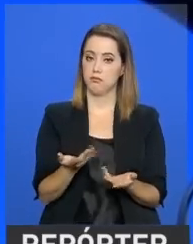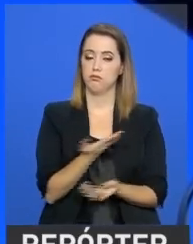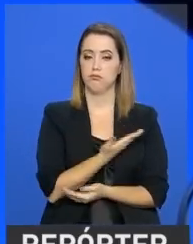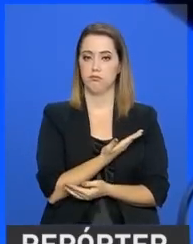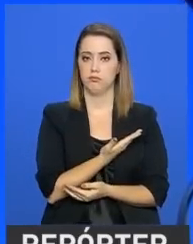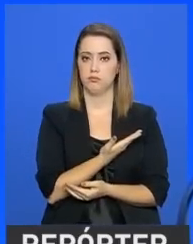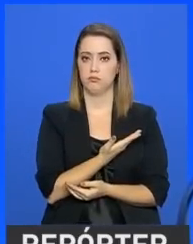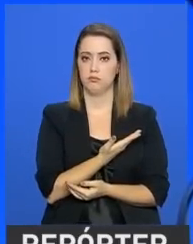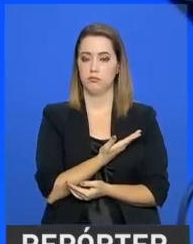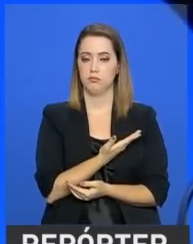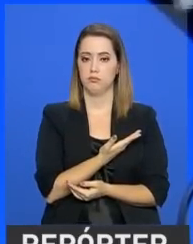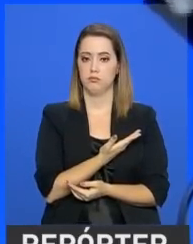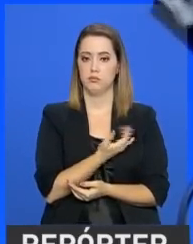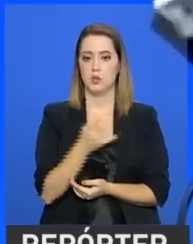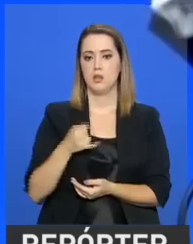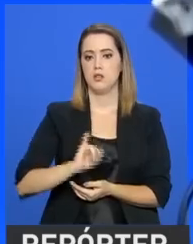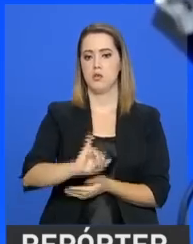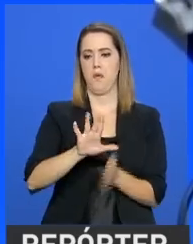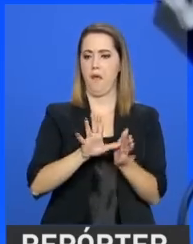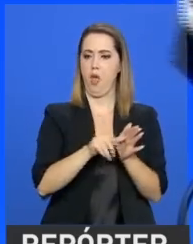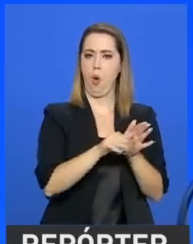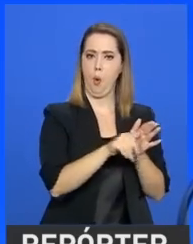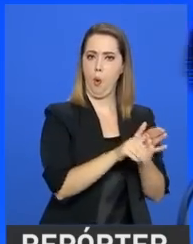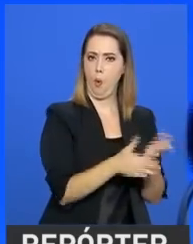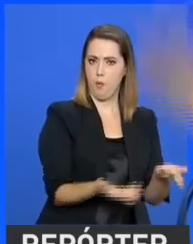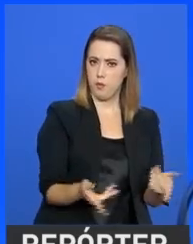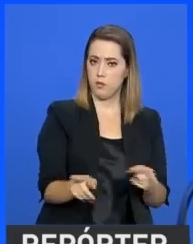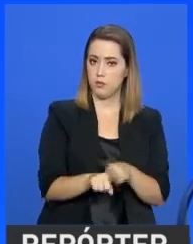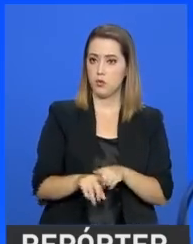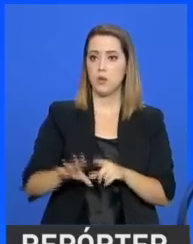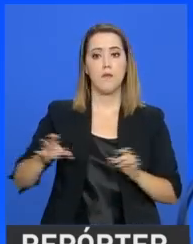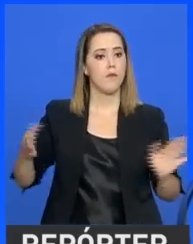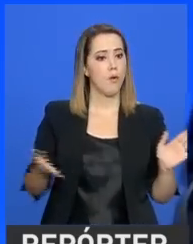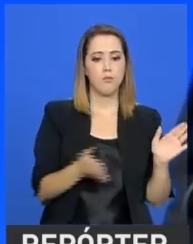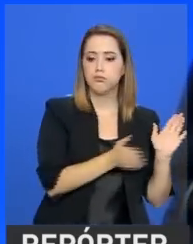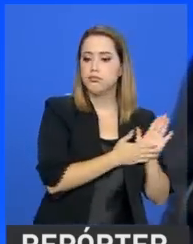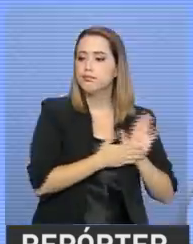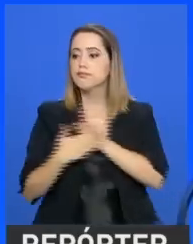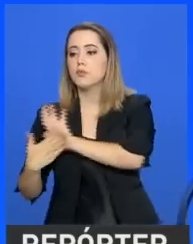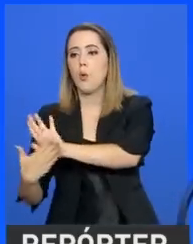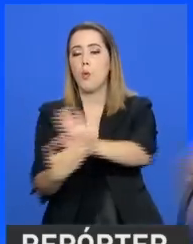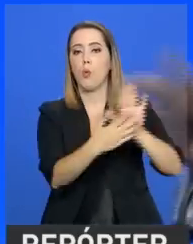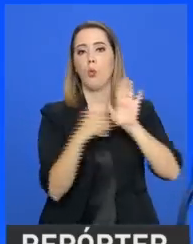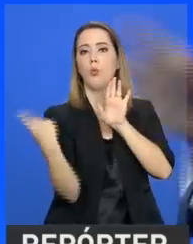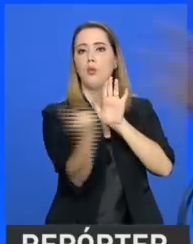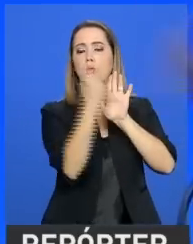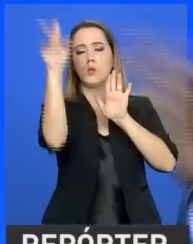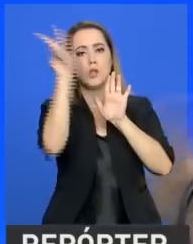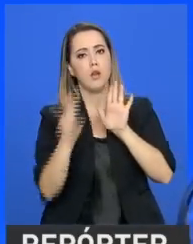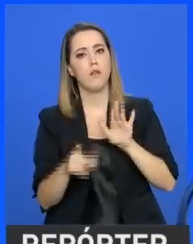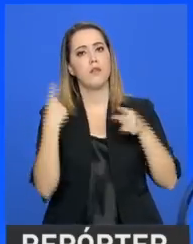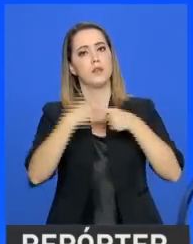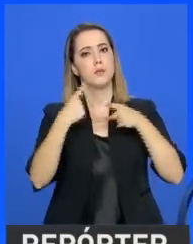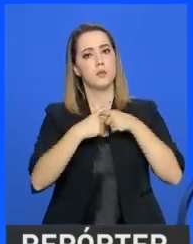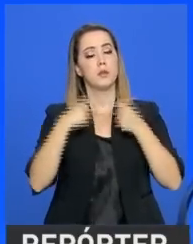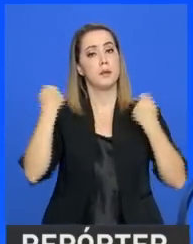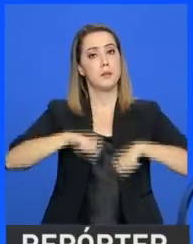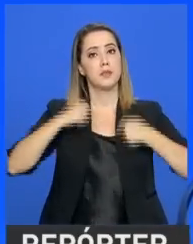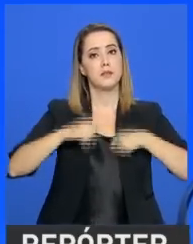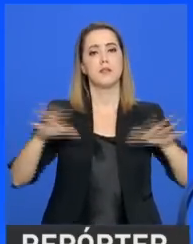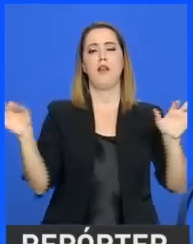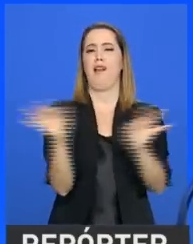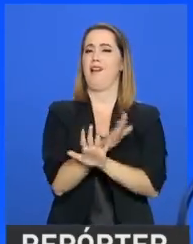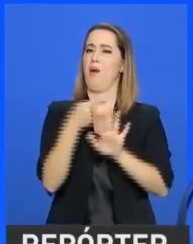houver delitos, malfeitos, que venham todo à luz de uma única vez, porque o Brasil precisa resolver isso